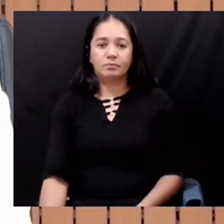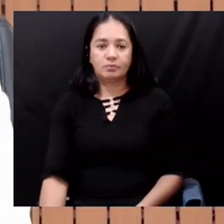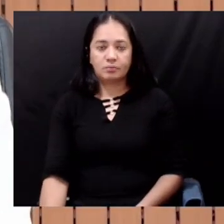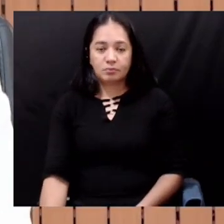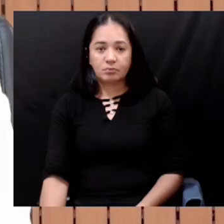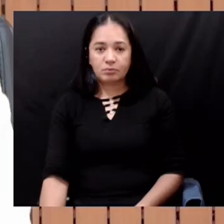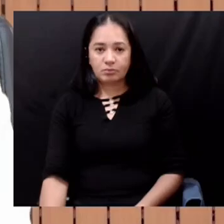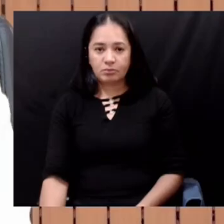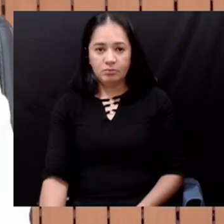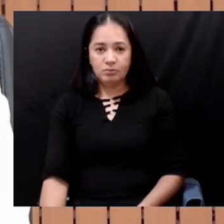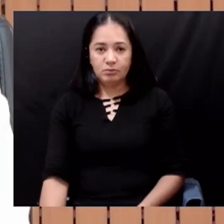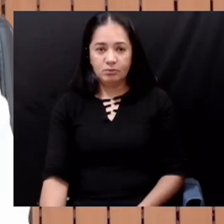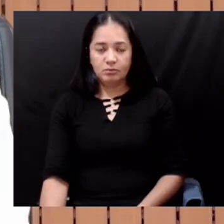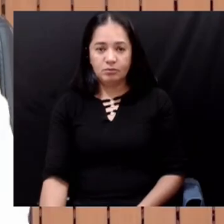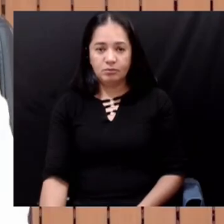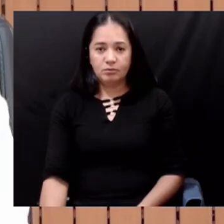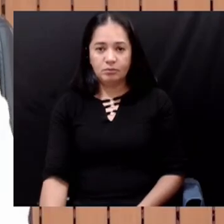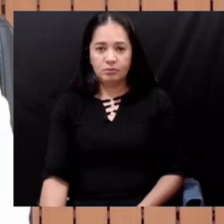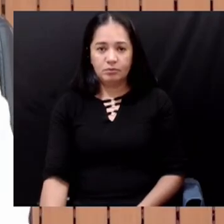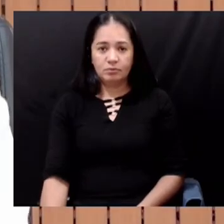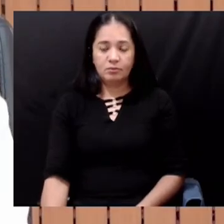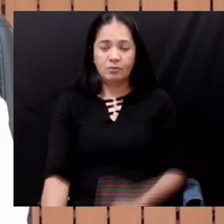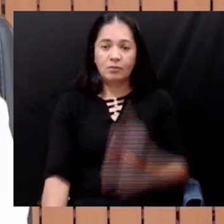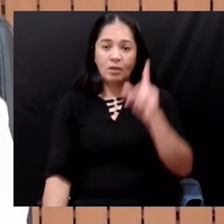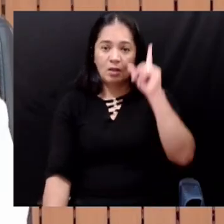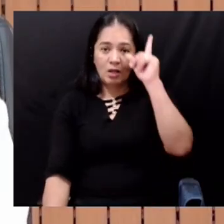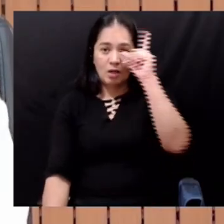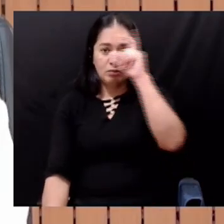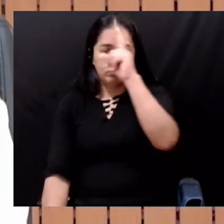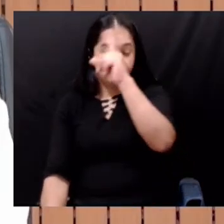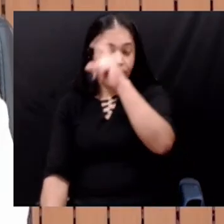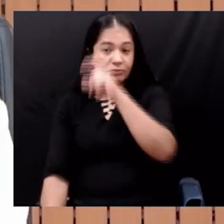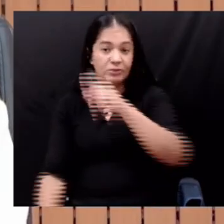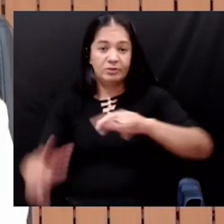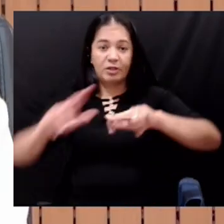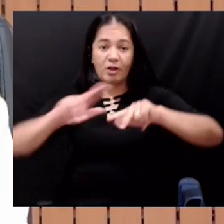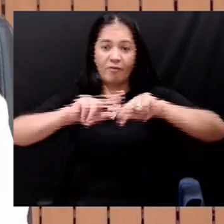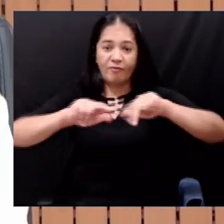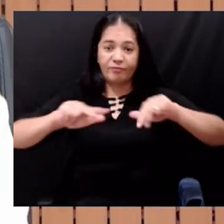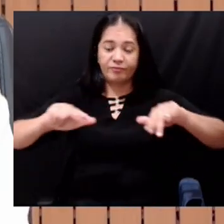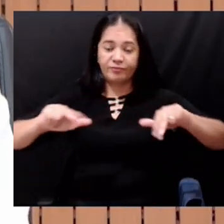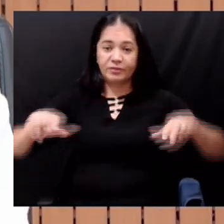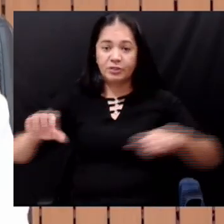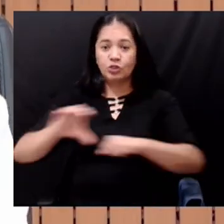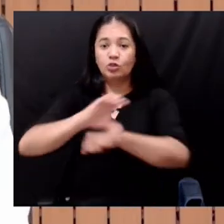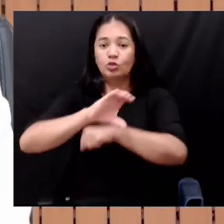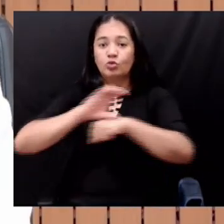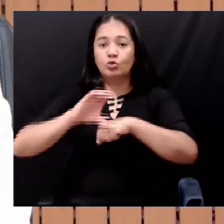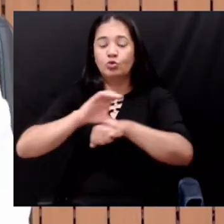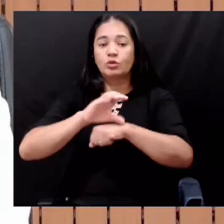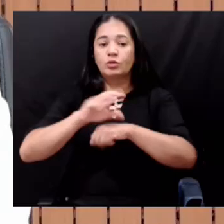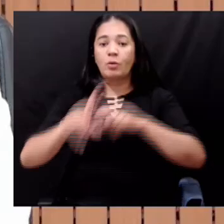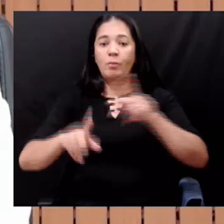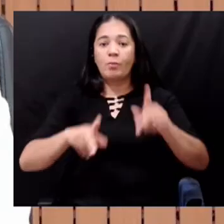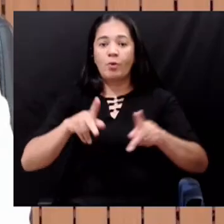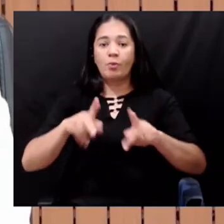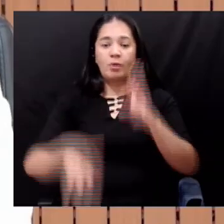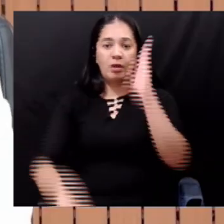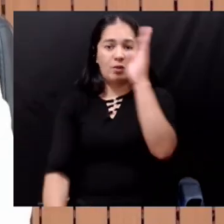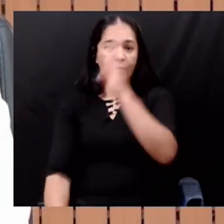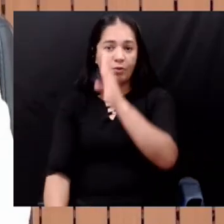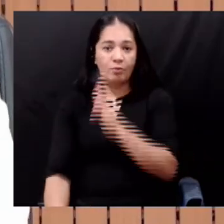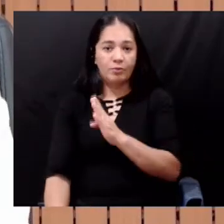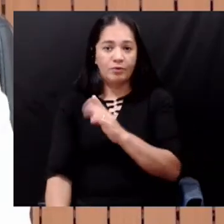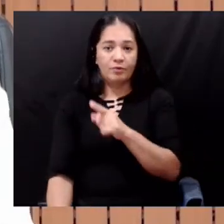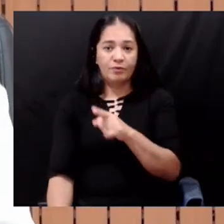a complexidade e diversidade dos cursinhos populares no Brasil, vocês não têm muita noção, devem